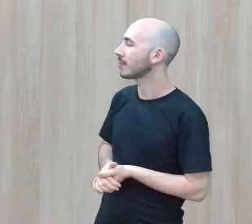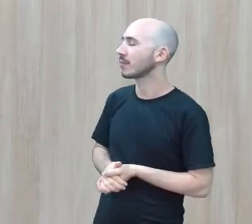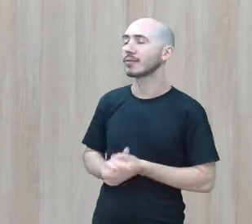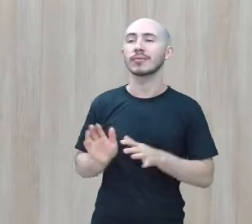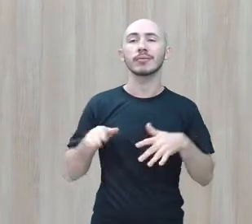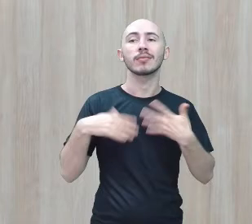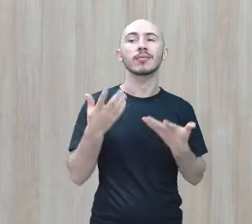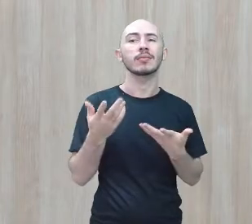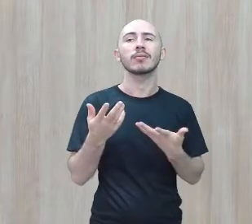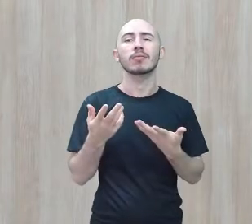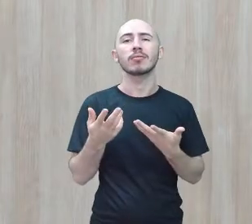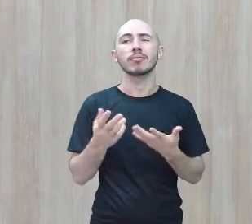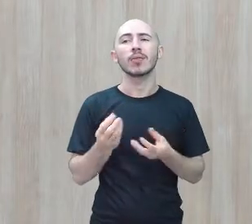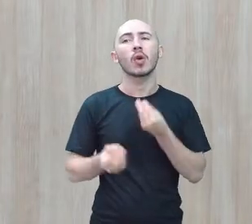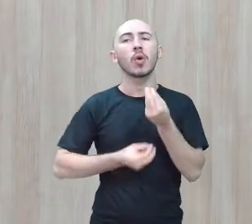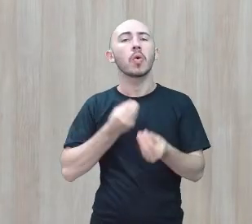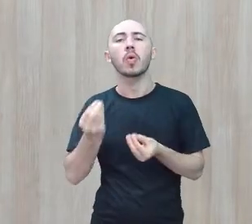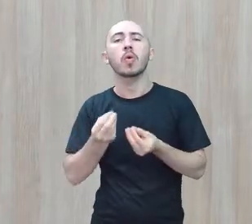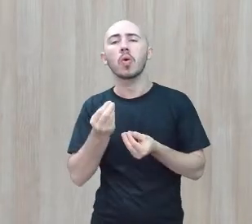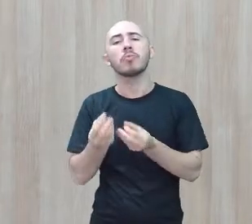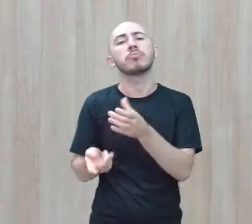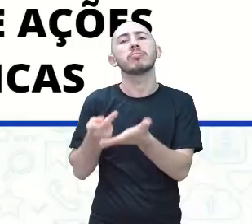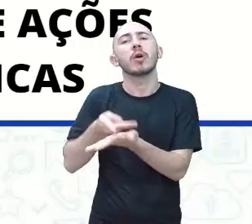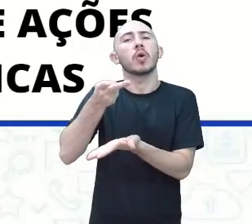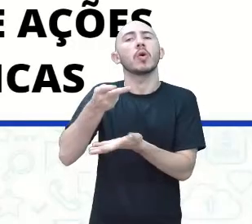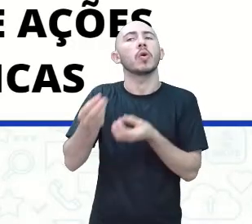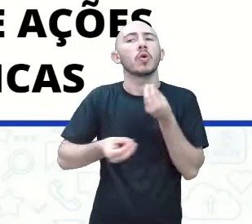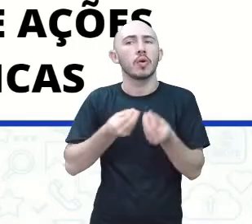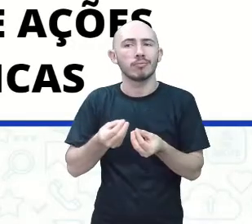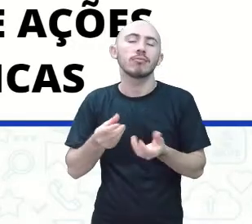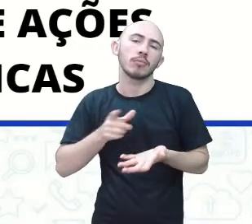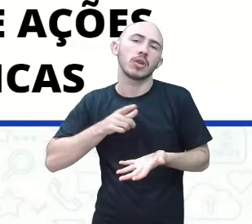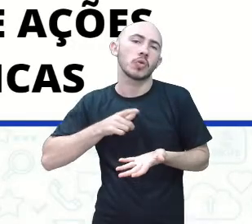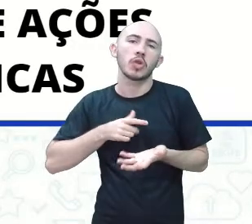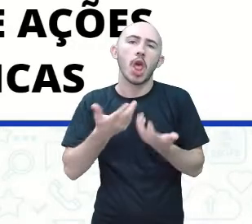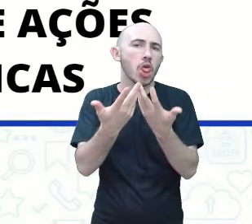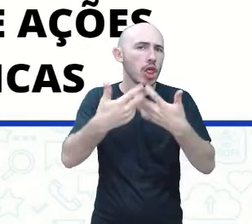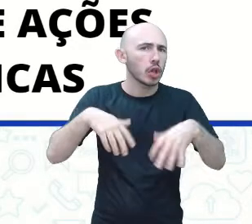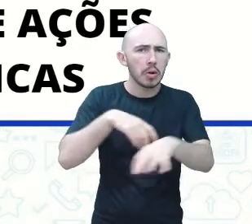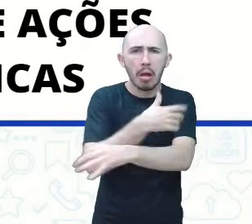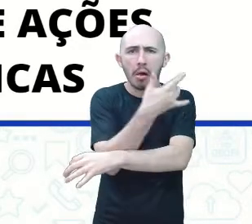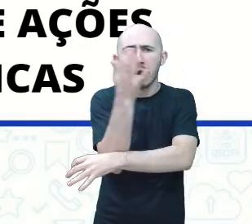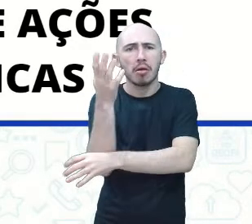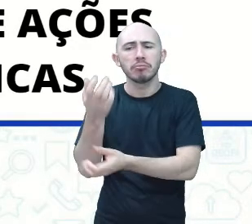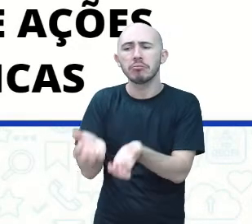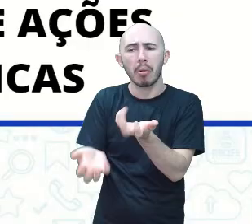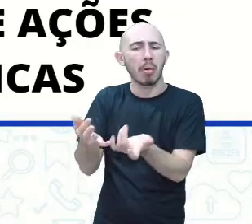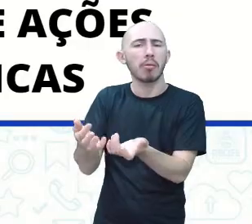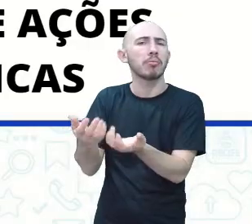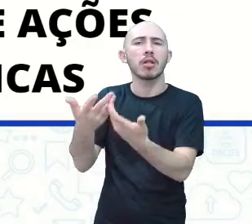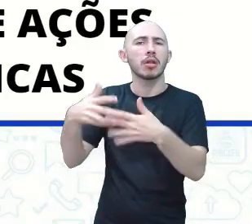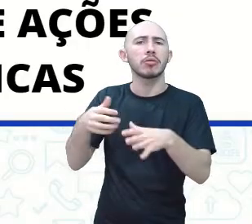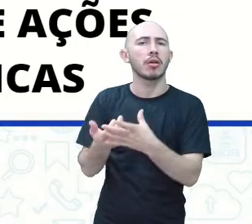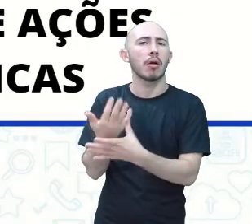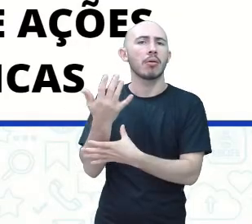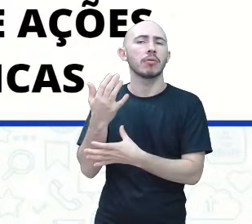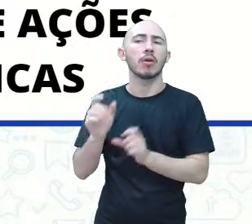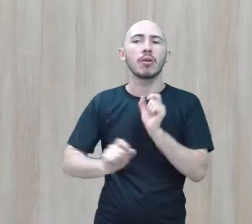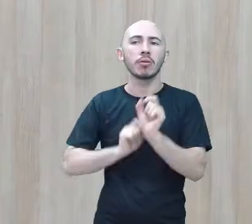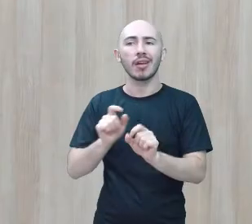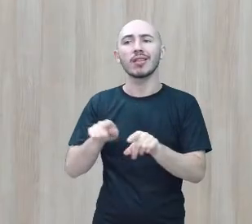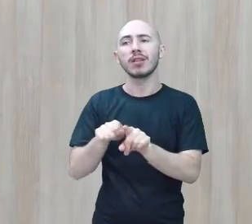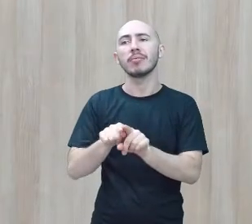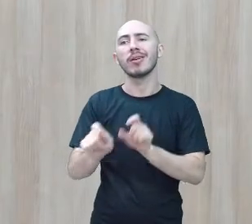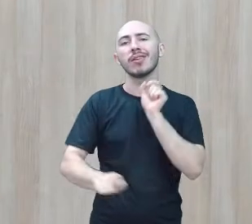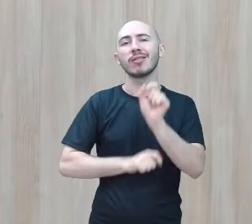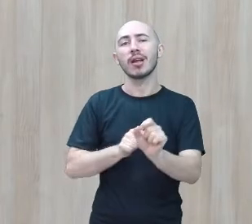que existem as queimadas. E as causas? Os fenômenos da natureza, apresenta também, e as ações antrópicas, que é